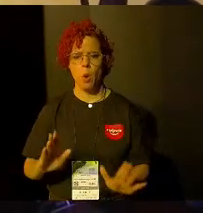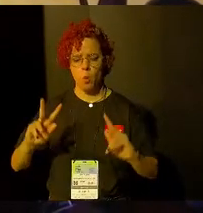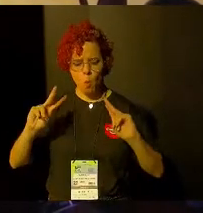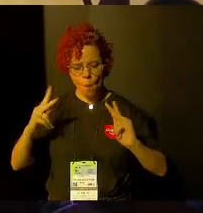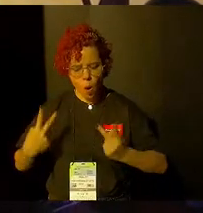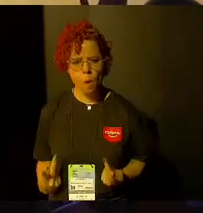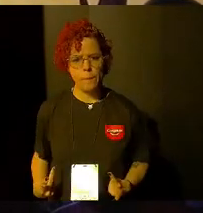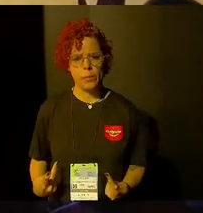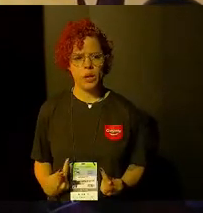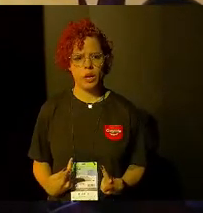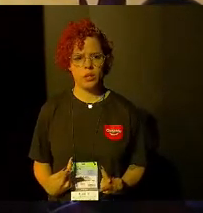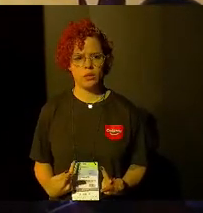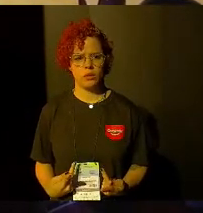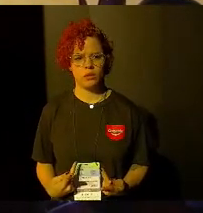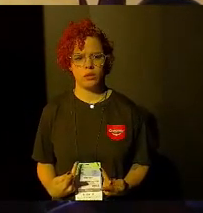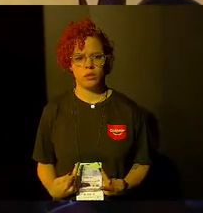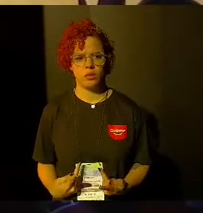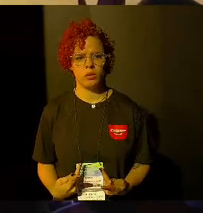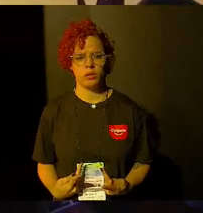humanitário